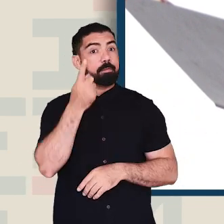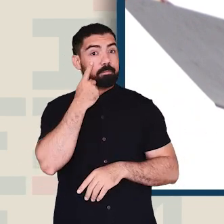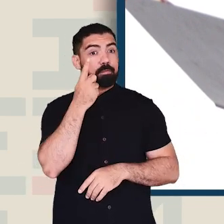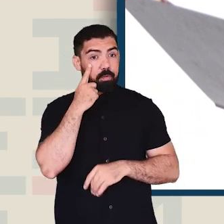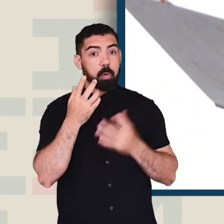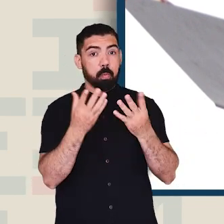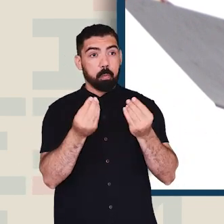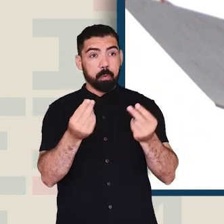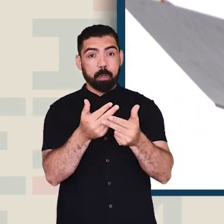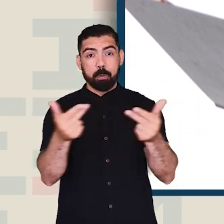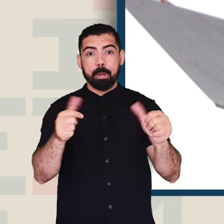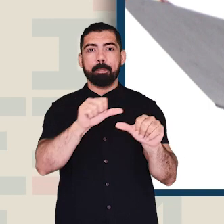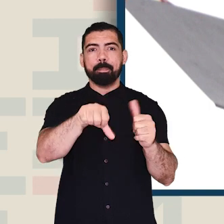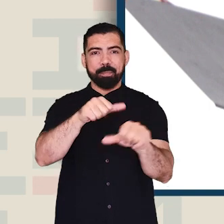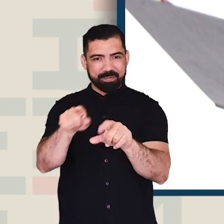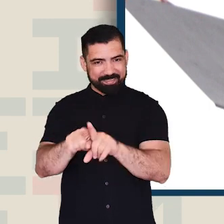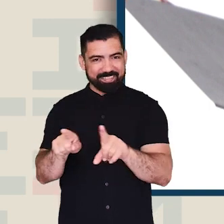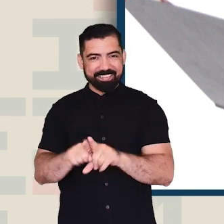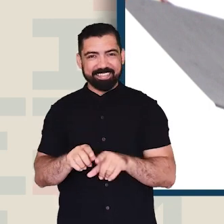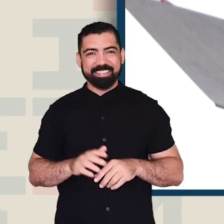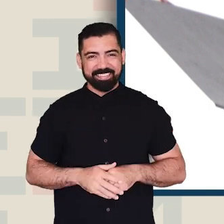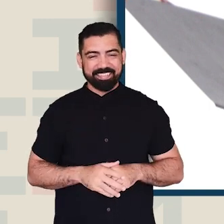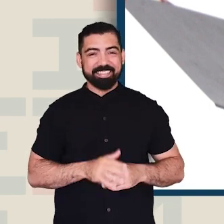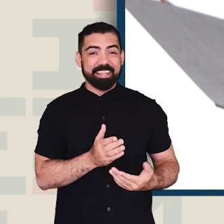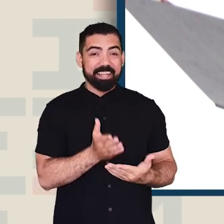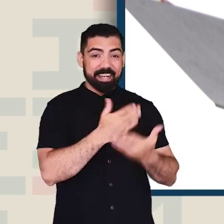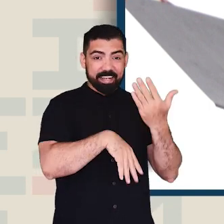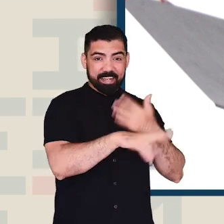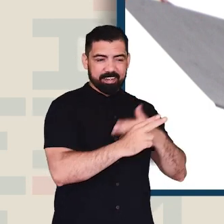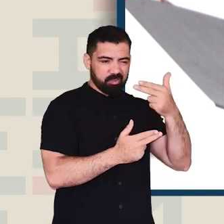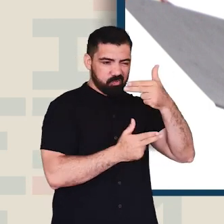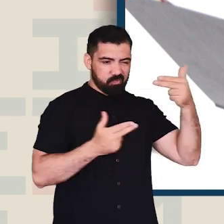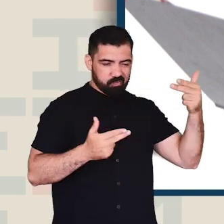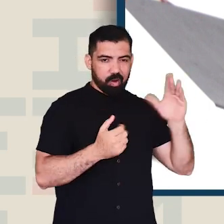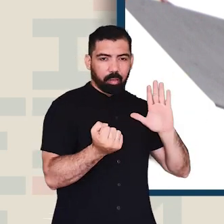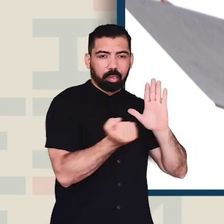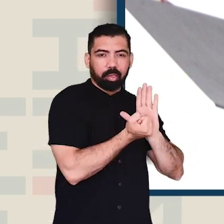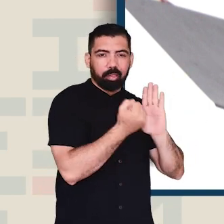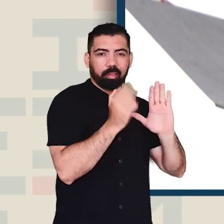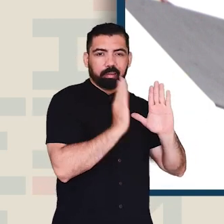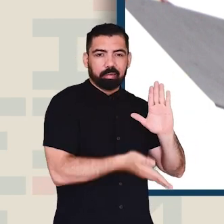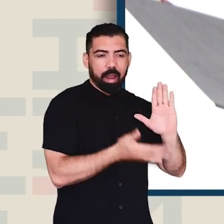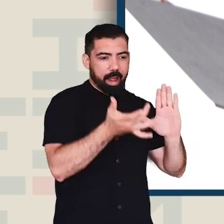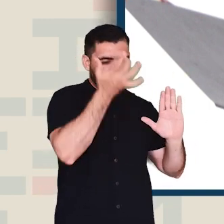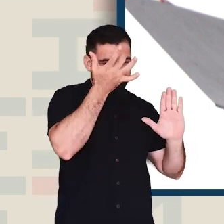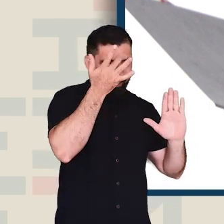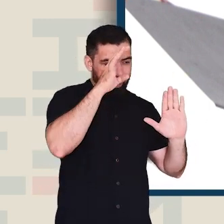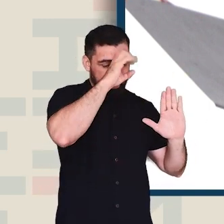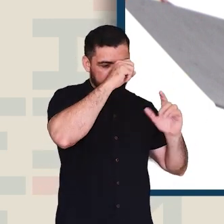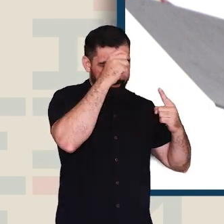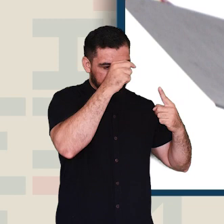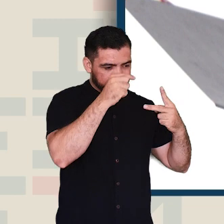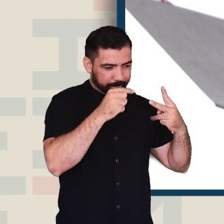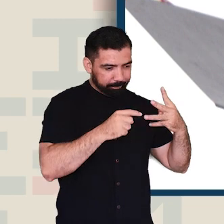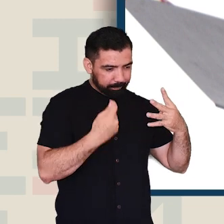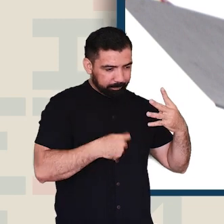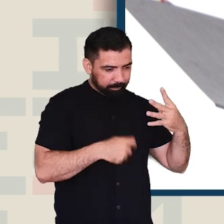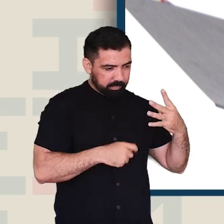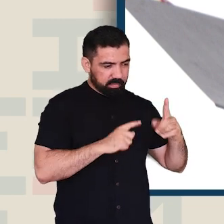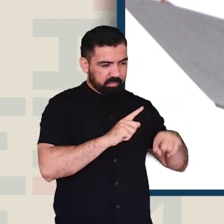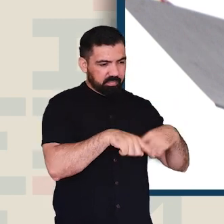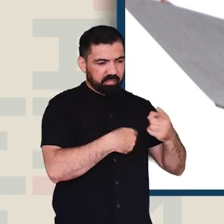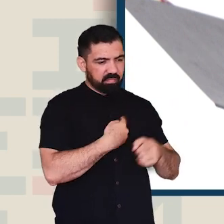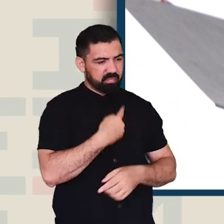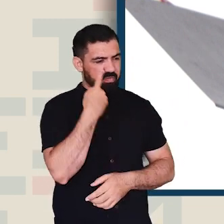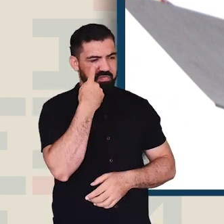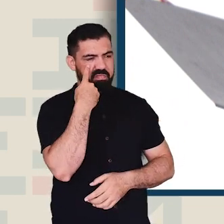muita coisa ser mudada, muitos dogmas também, muitas coisas que falavam, tem que saber tudo isso, tem que saber isso, tem que saber aquilo. A gente